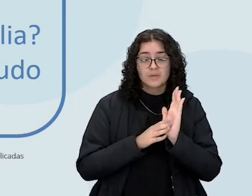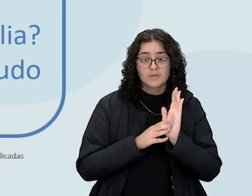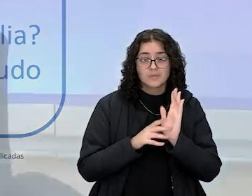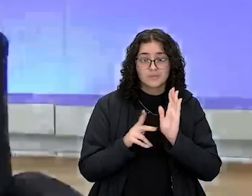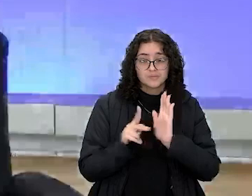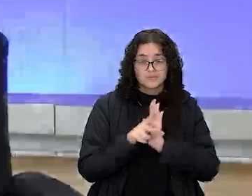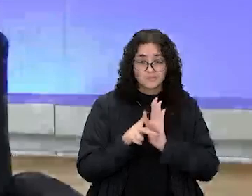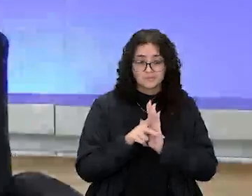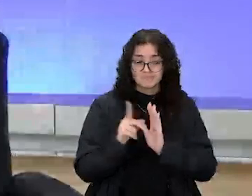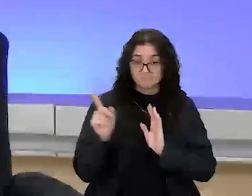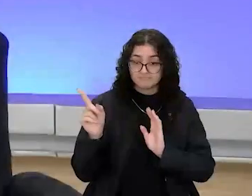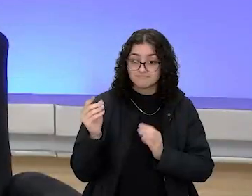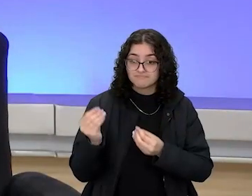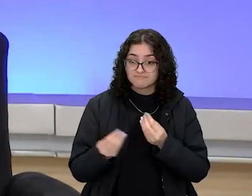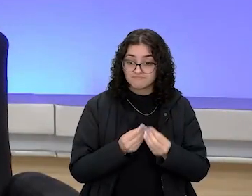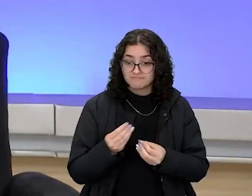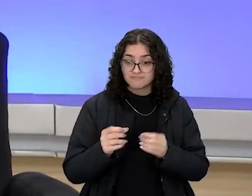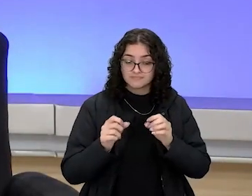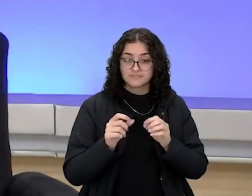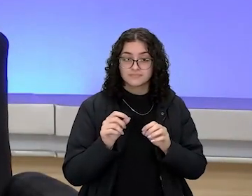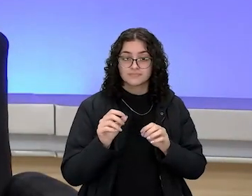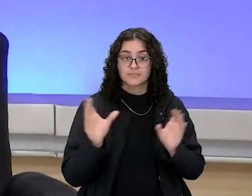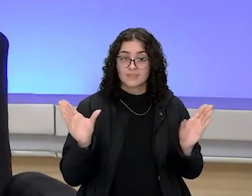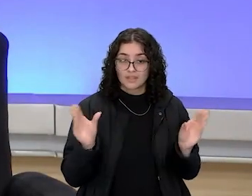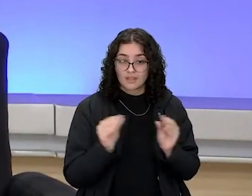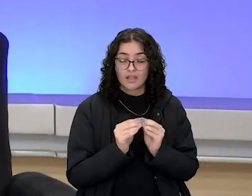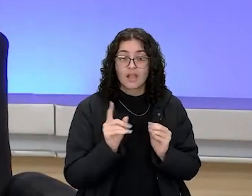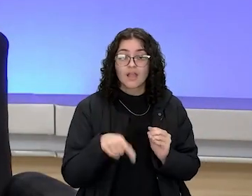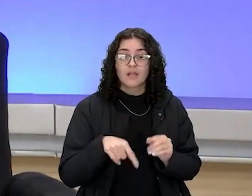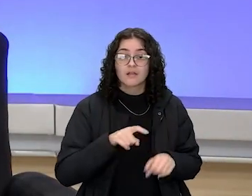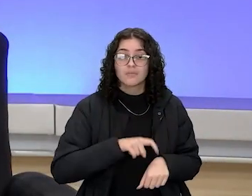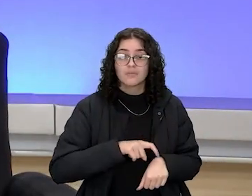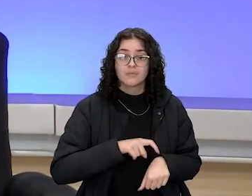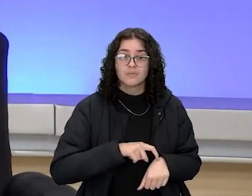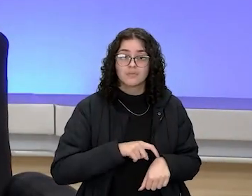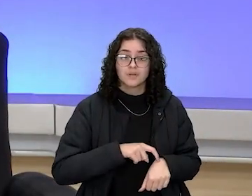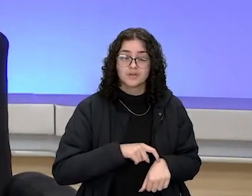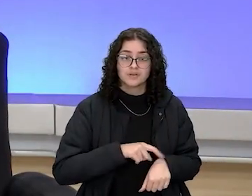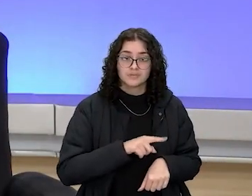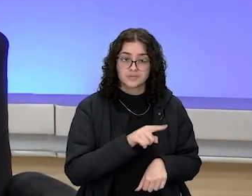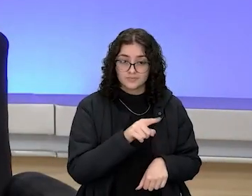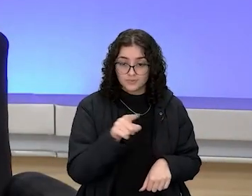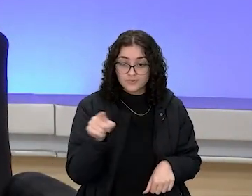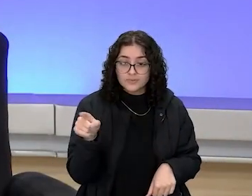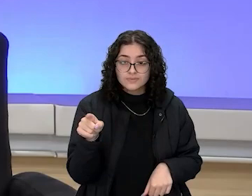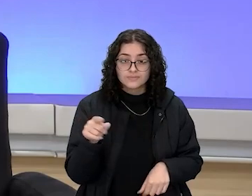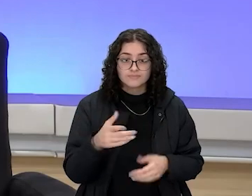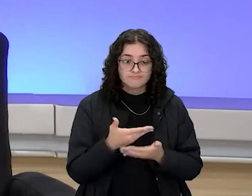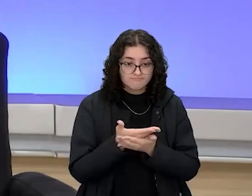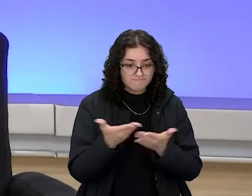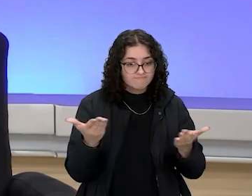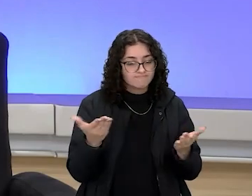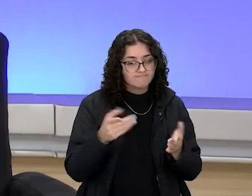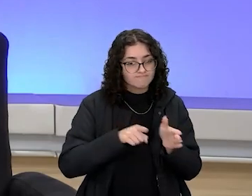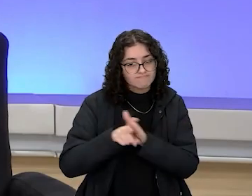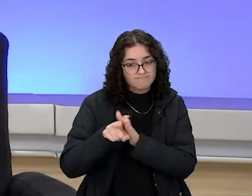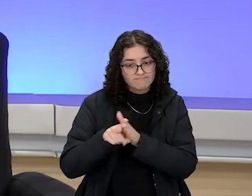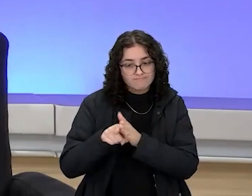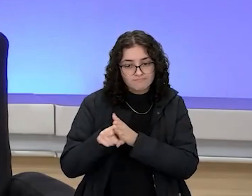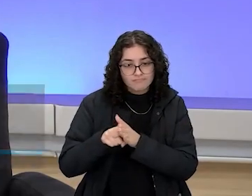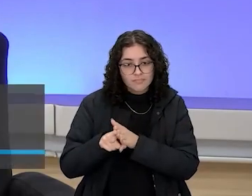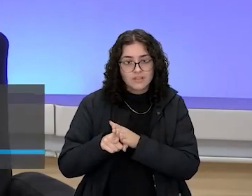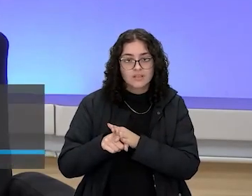aí para a nossa sistematização, é o momento que vocês vão fazer pesquisas